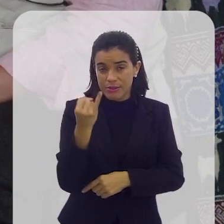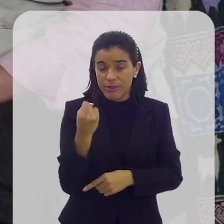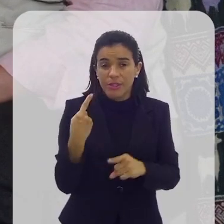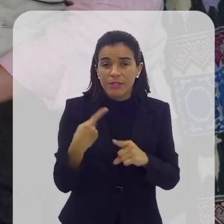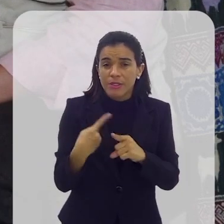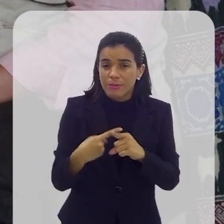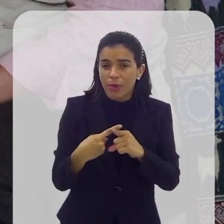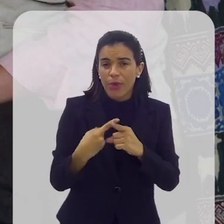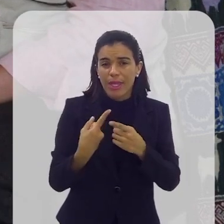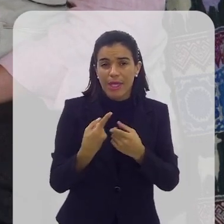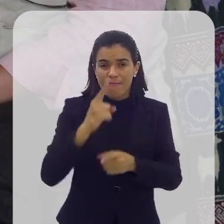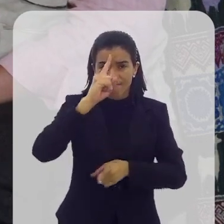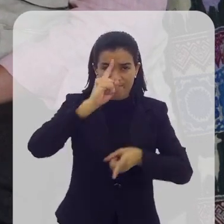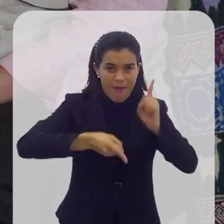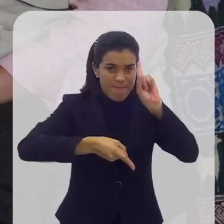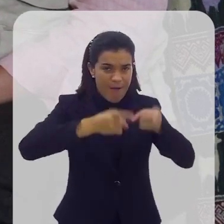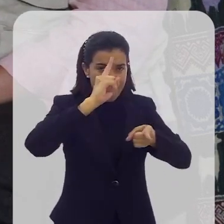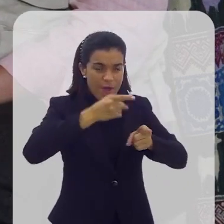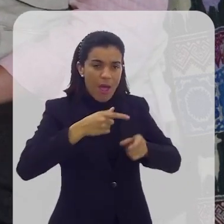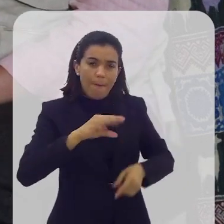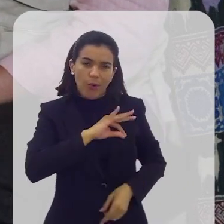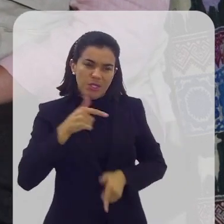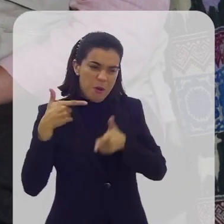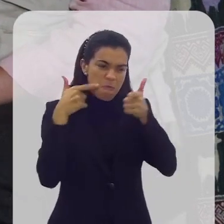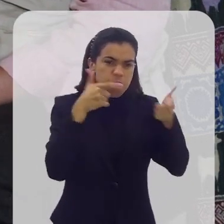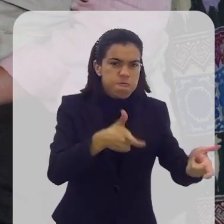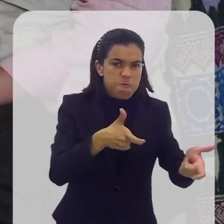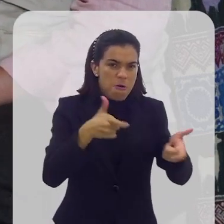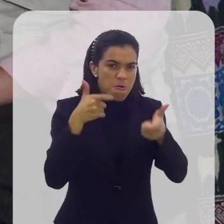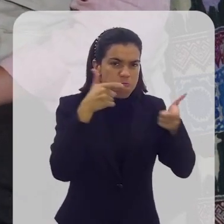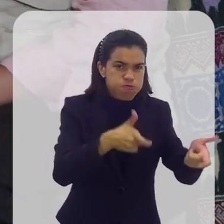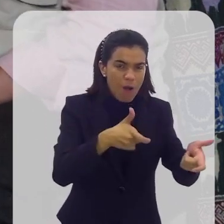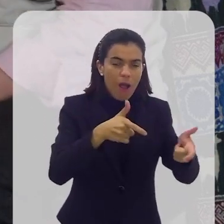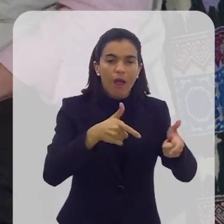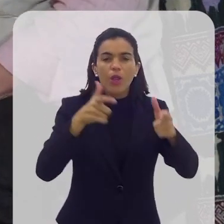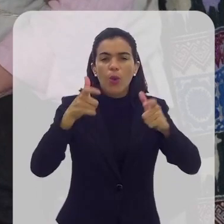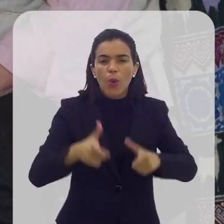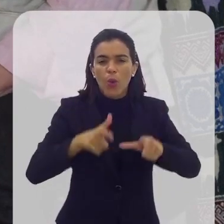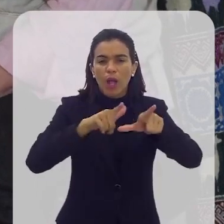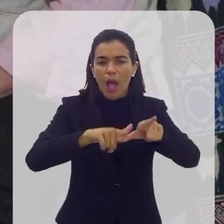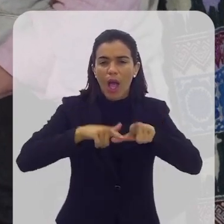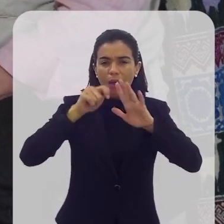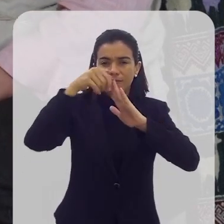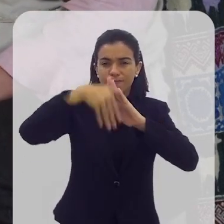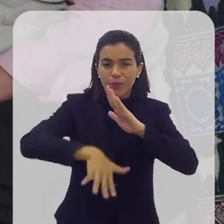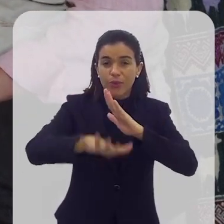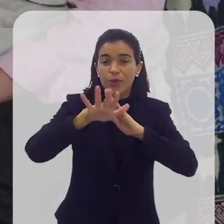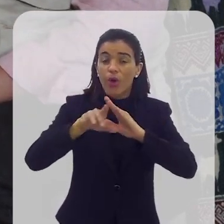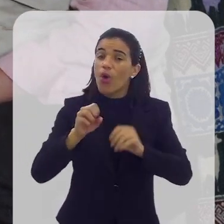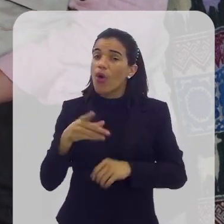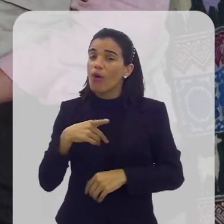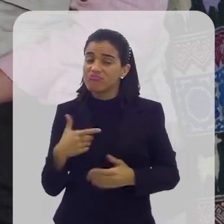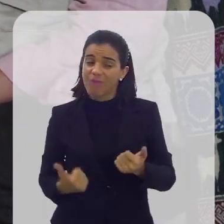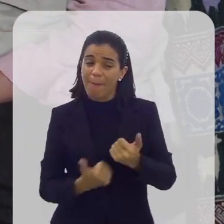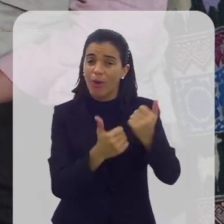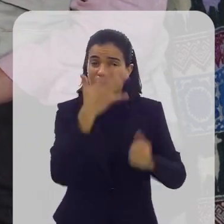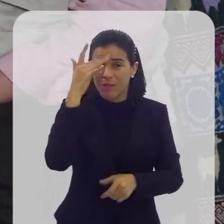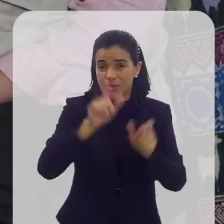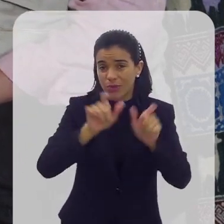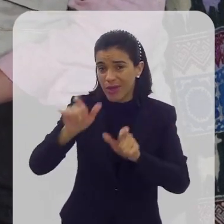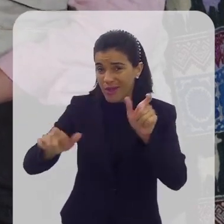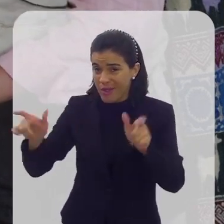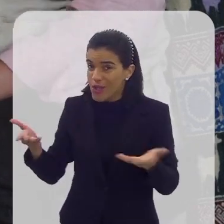verdade pouca coisa. Mas a pauta da reforma agrária, a pauta da educação, da juventude, do ECA, todas